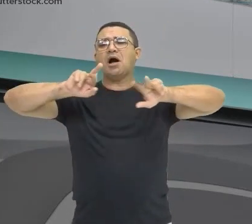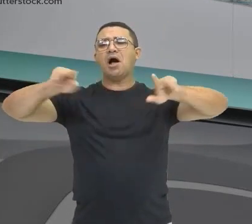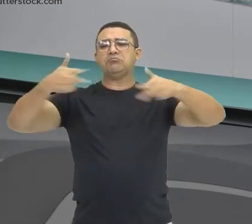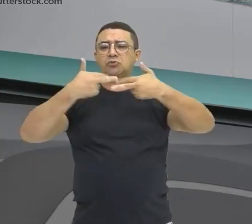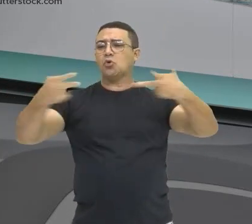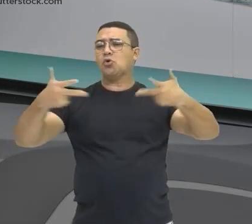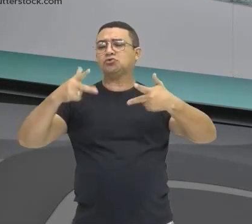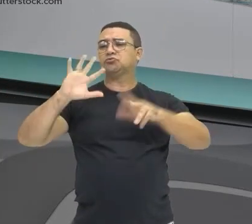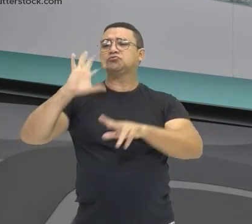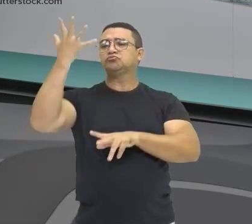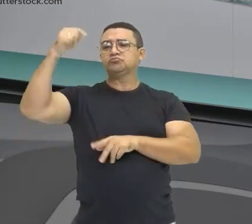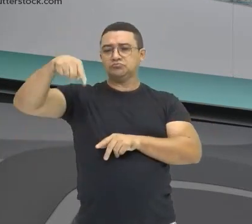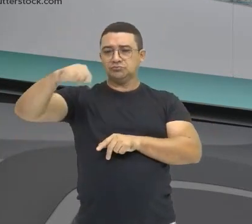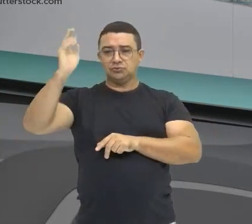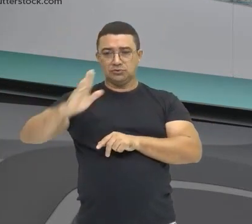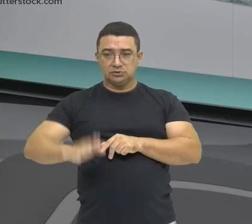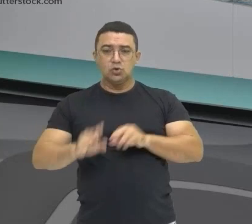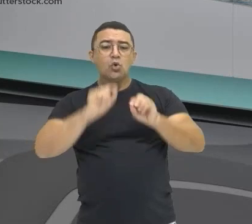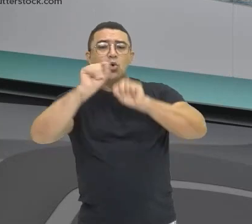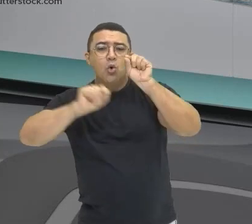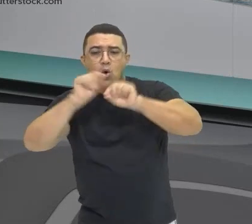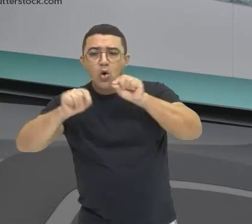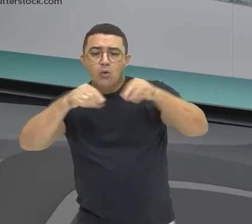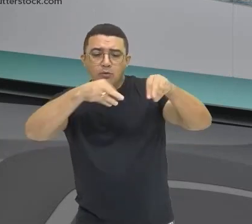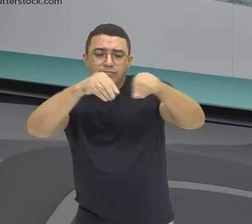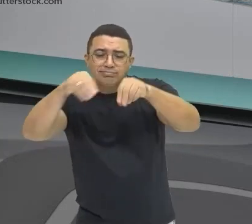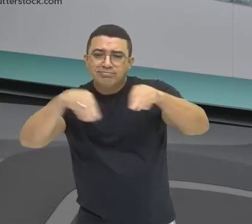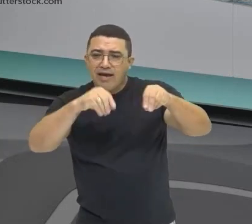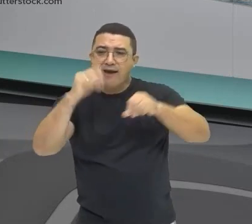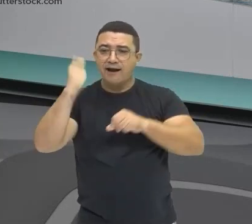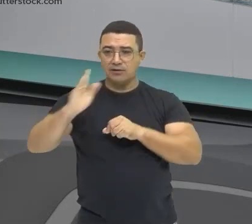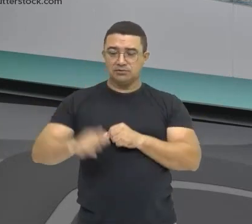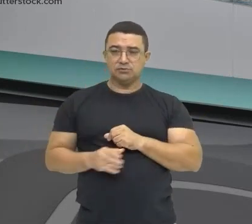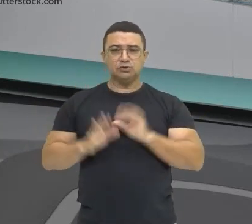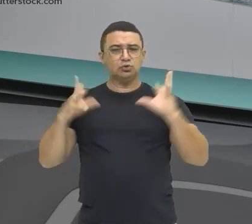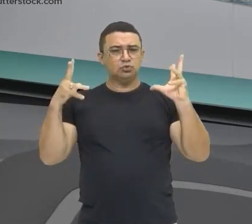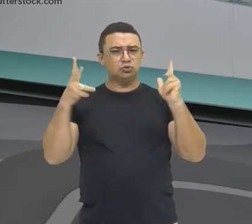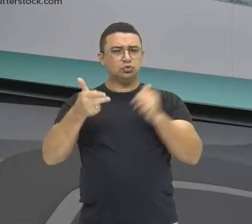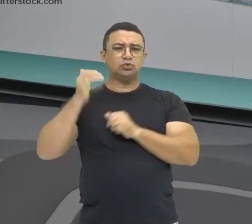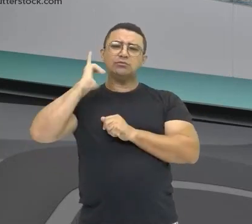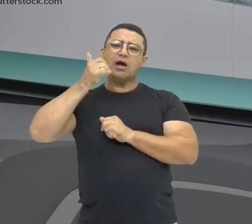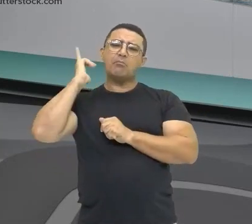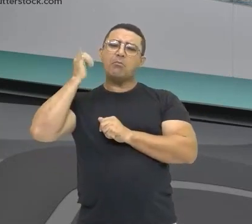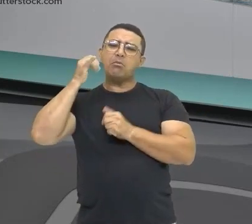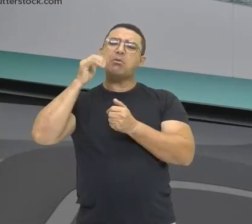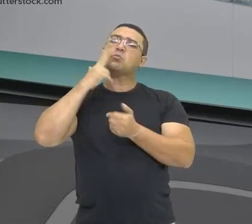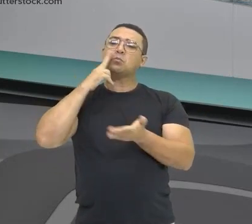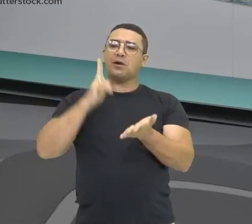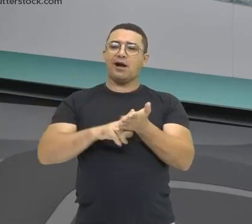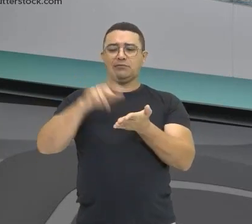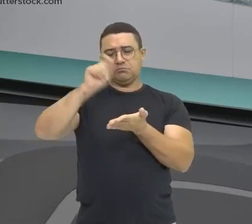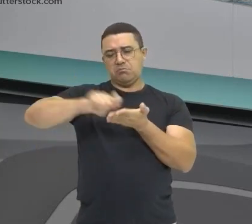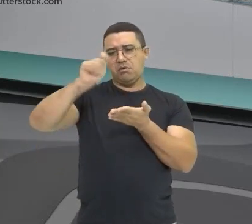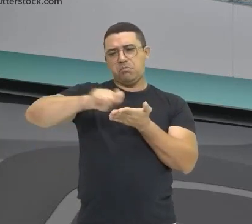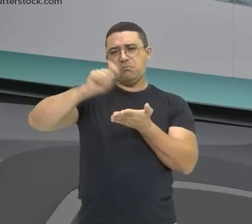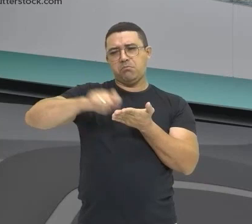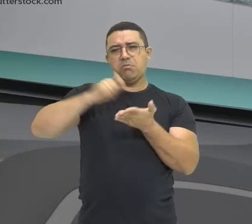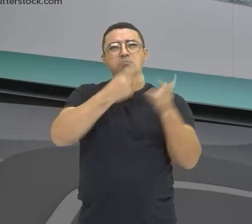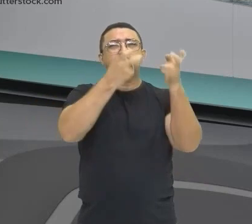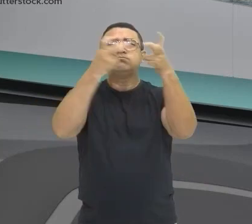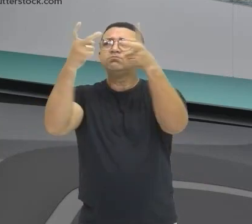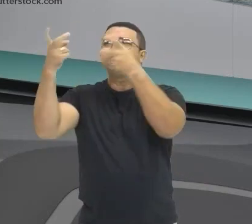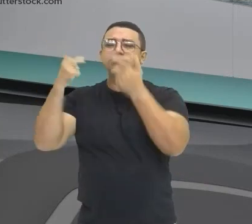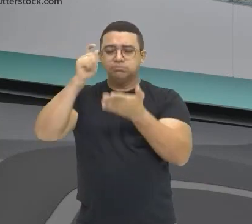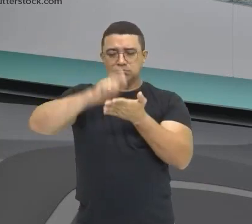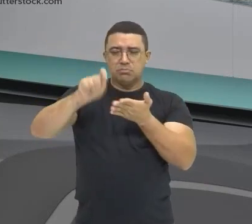como é que era a terra. Então, eles tinham de descrever em todos os aspectos, né, por intermédio da sua percepção,